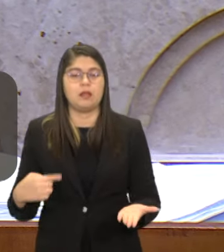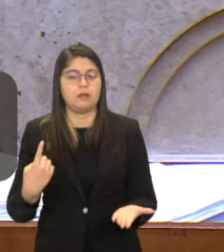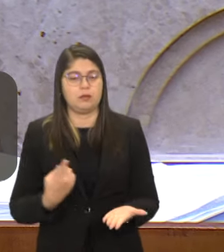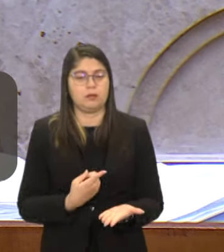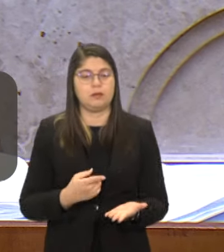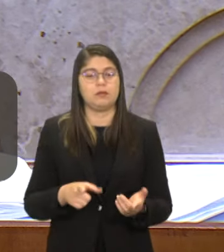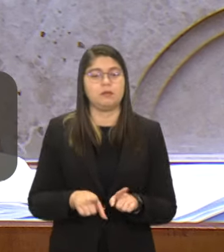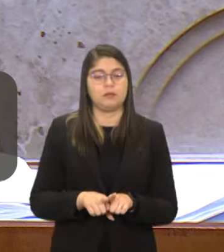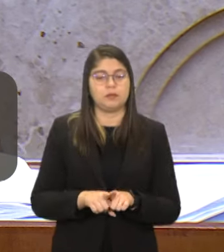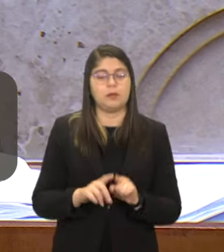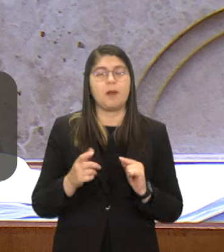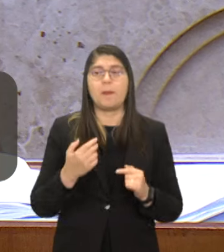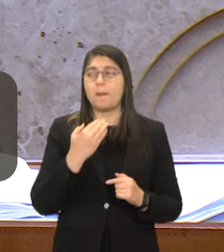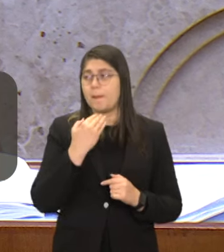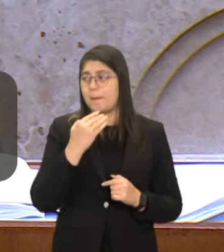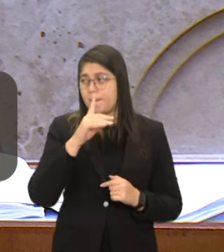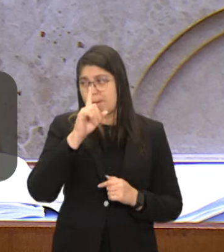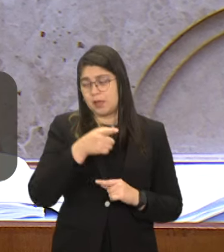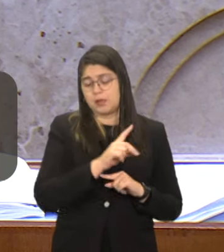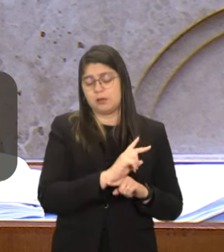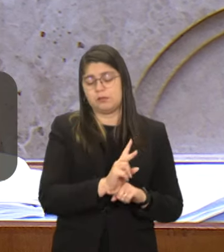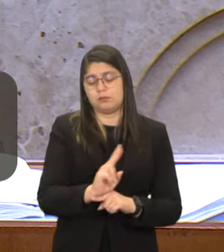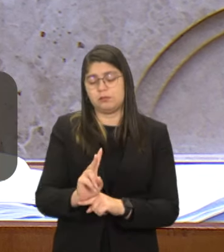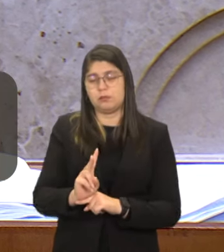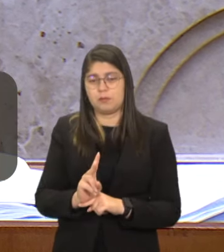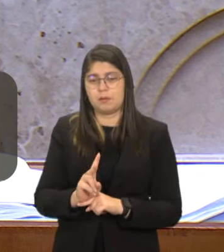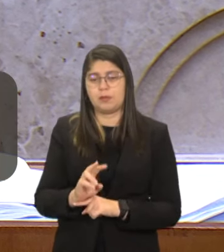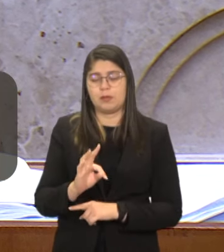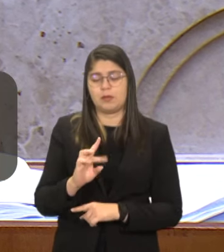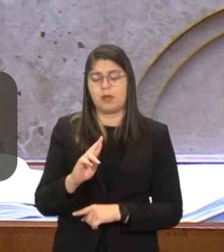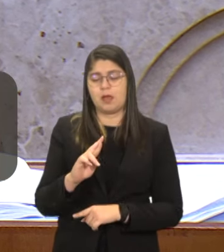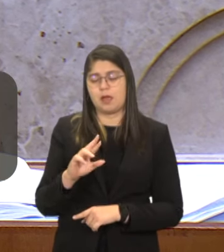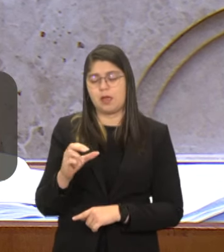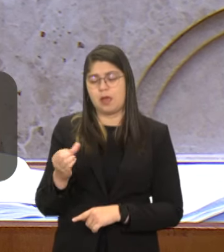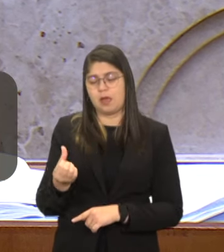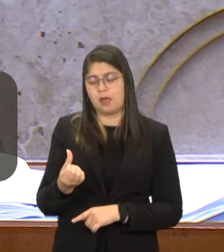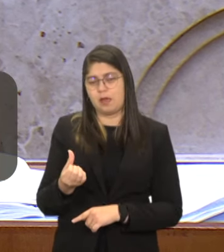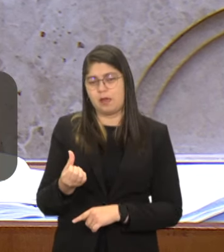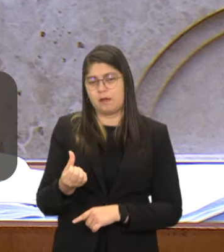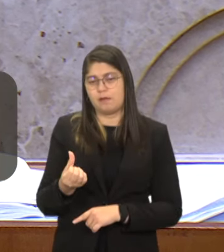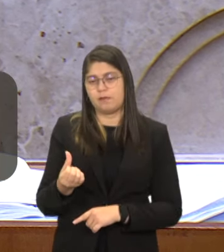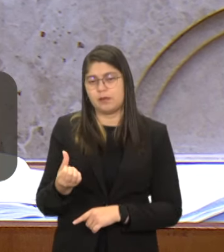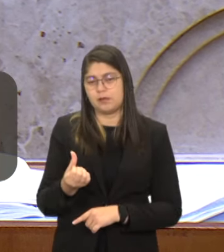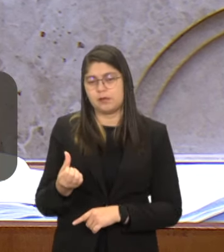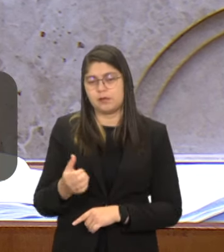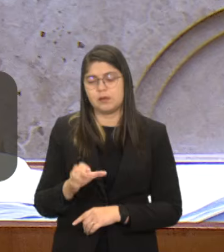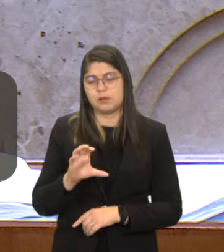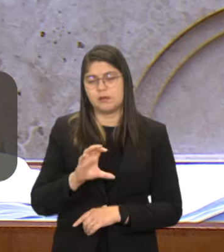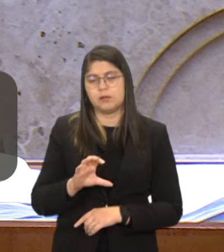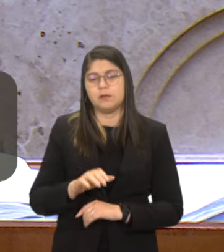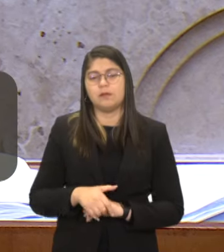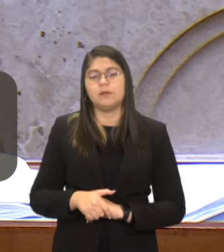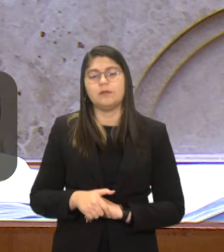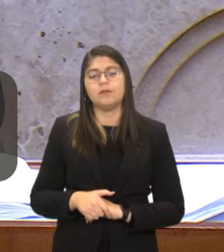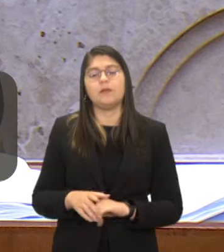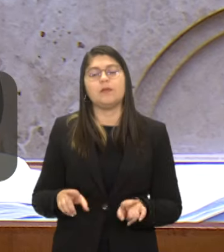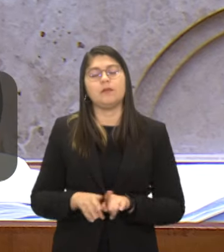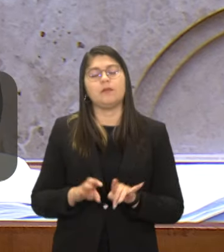o monitoramento ao Tribunal Regional Federal da Sexta Região e comunicando